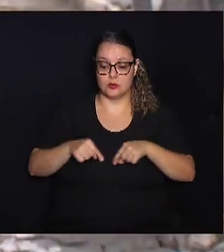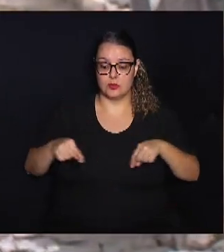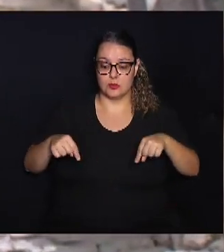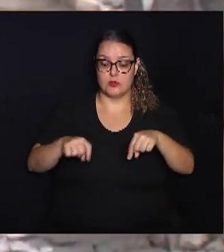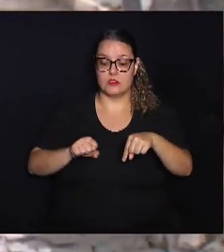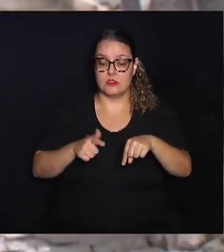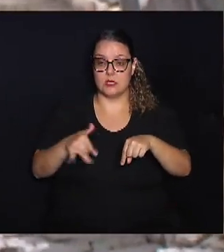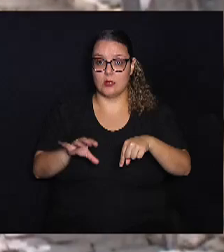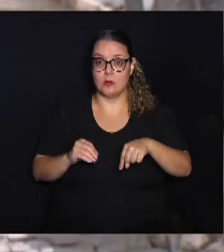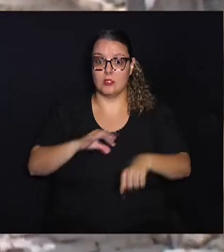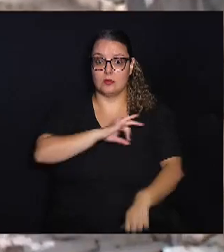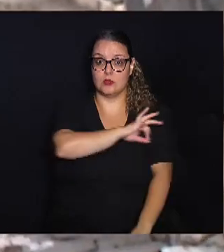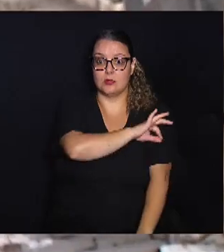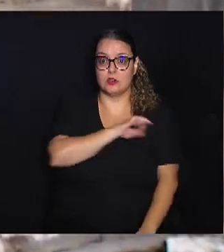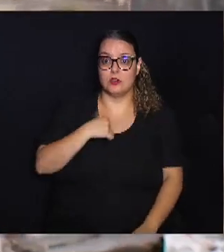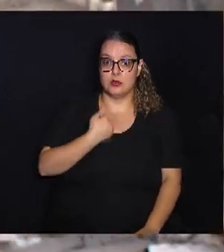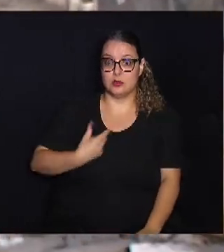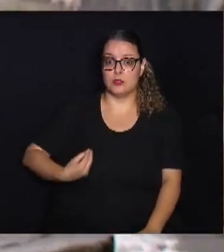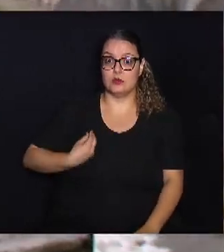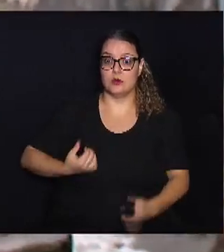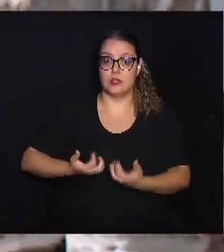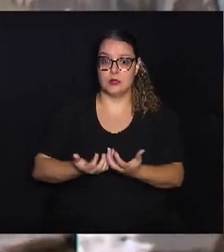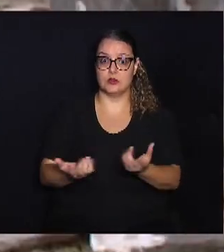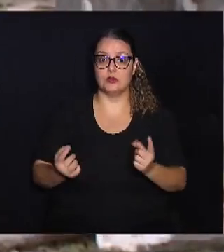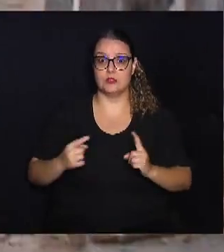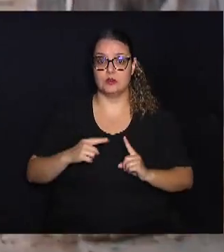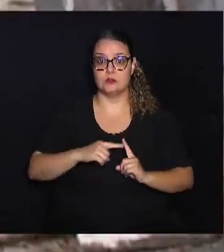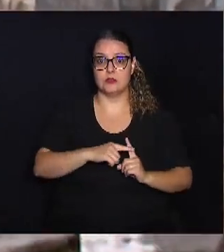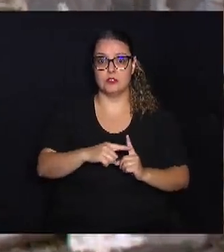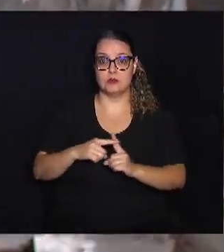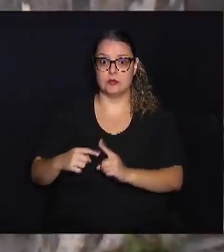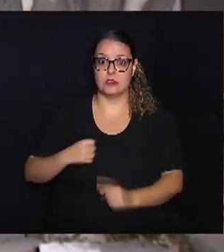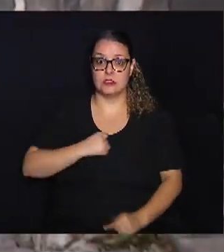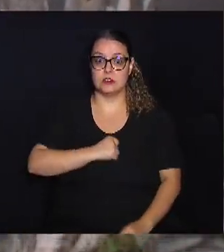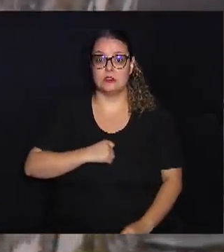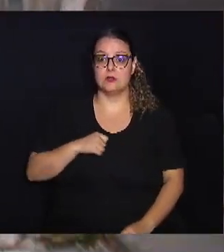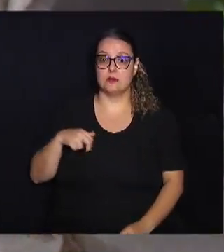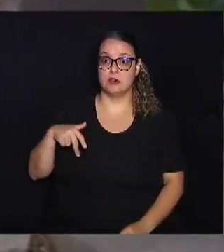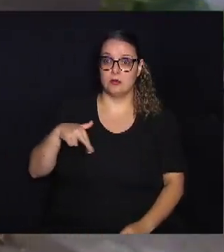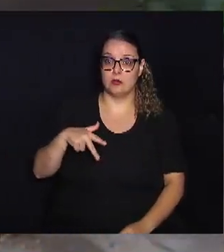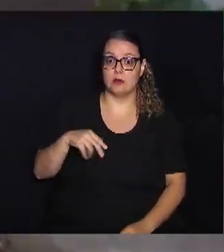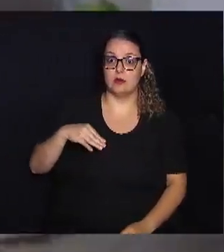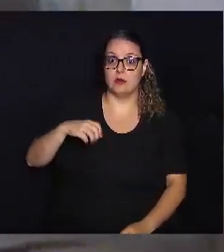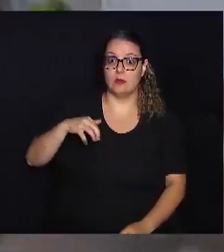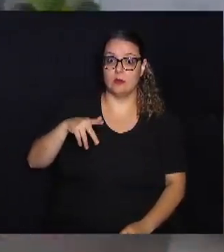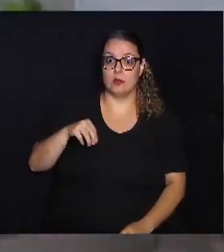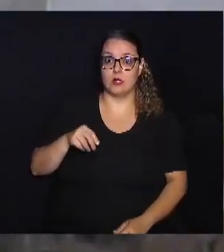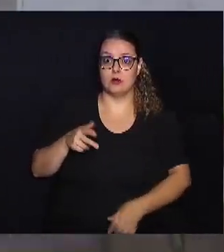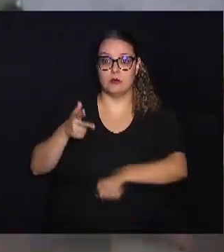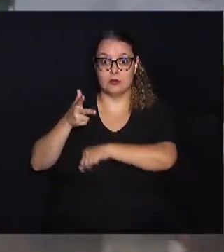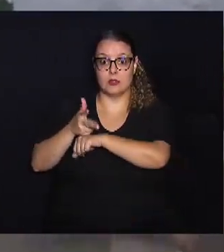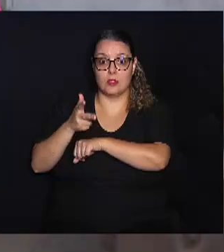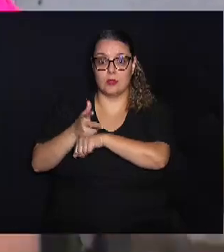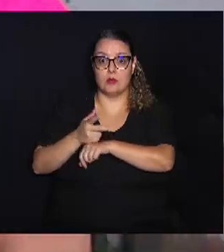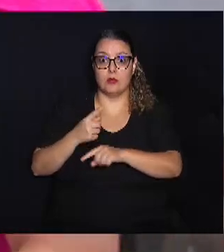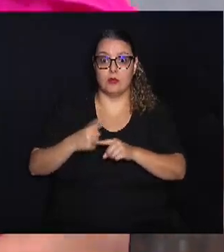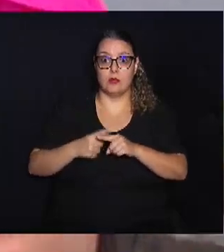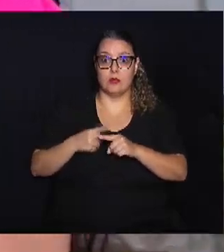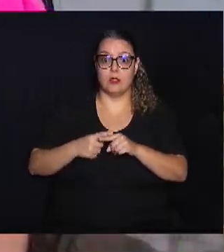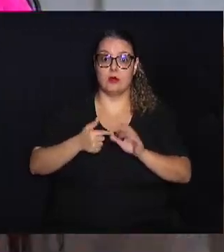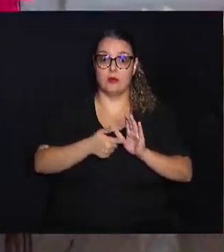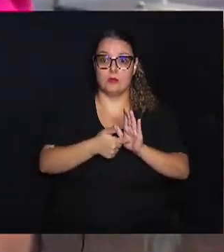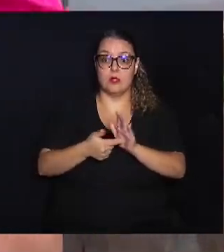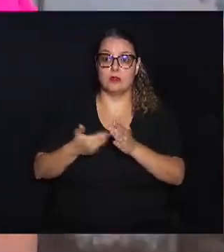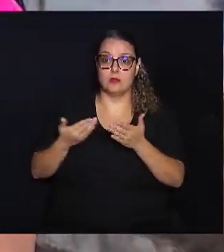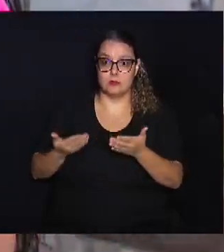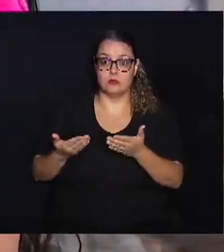de Campinas. Nós estamos ao vivo aqui no Cemitério da Saudade. A gente vai caminhando aqui, Marco Aurélio caminhando, porque nós vamos mostrar para você